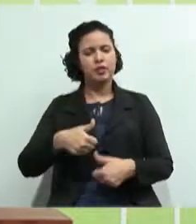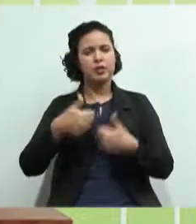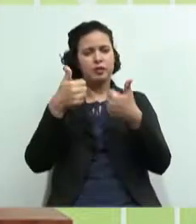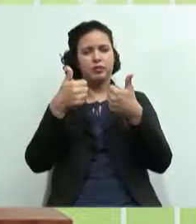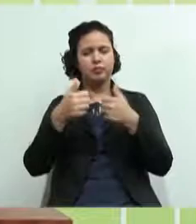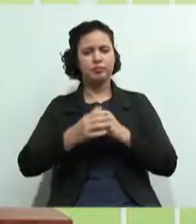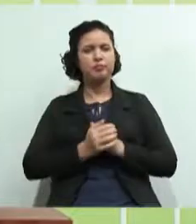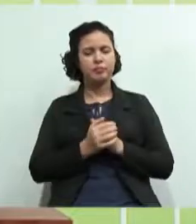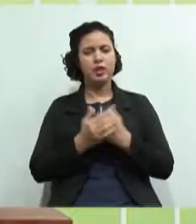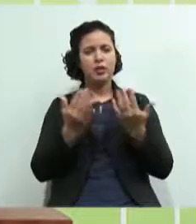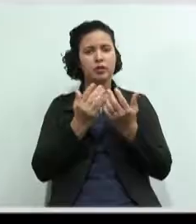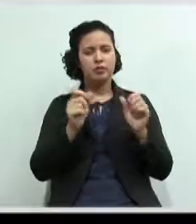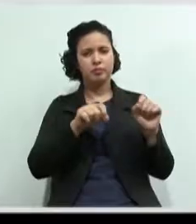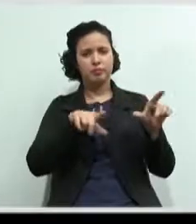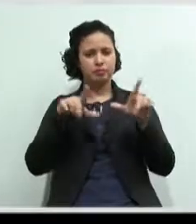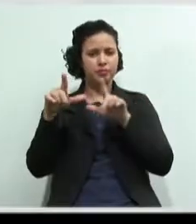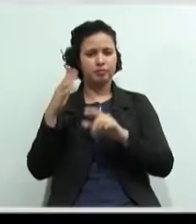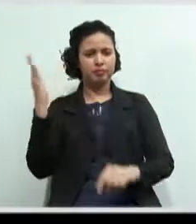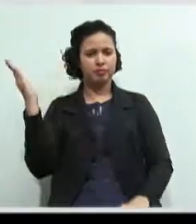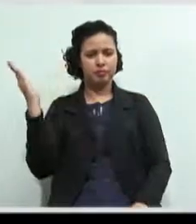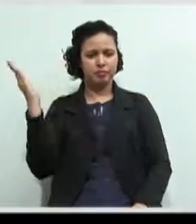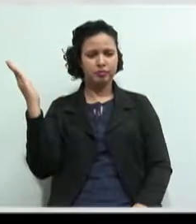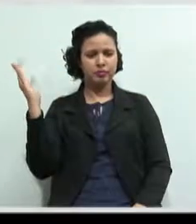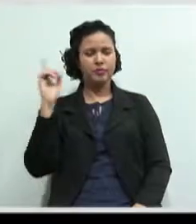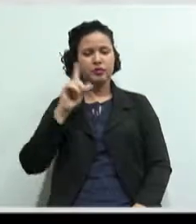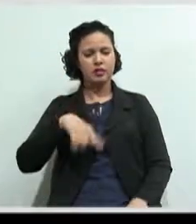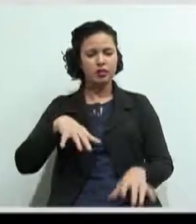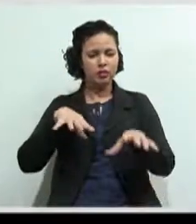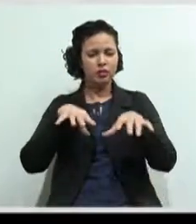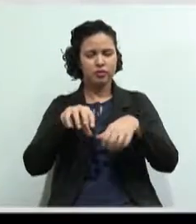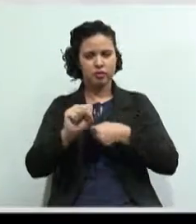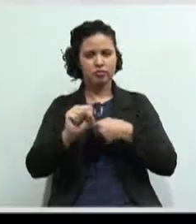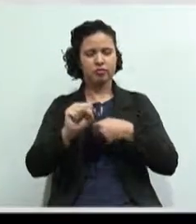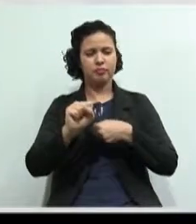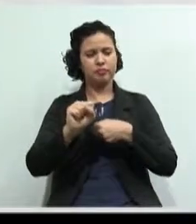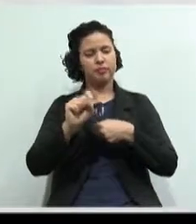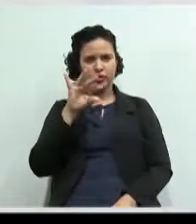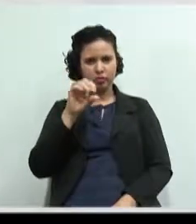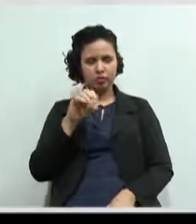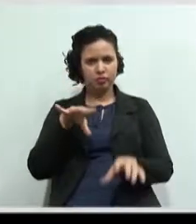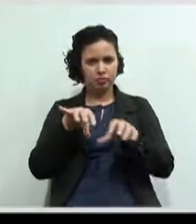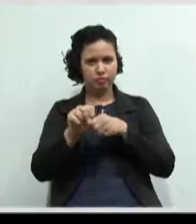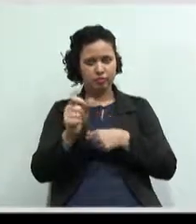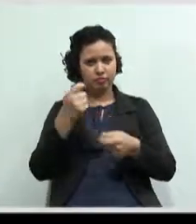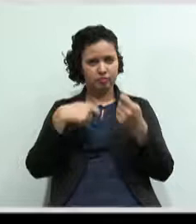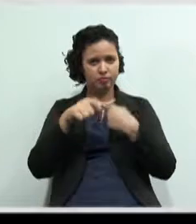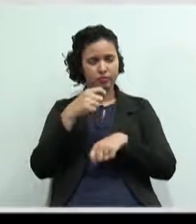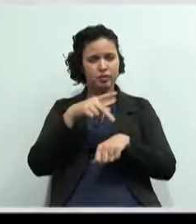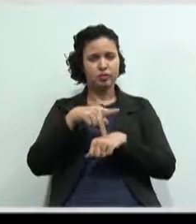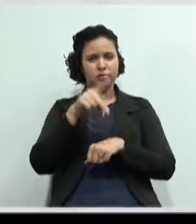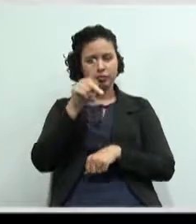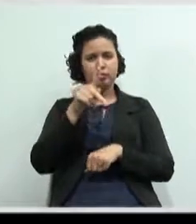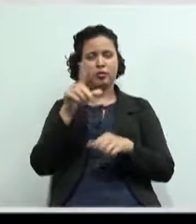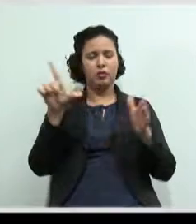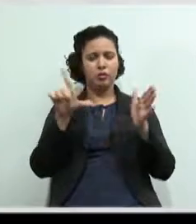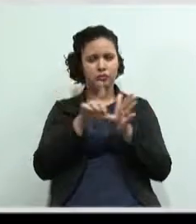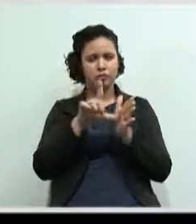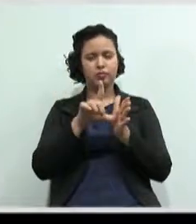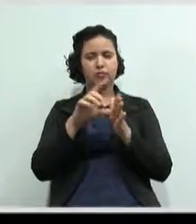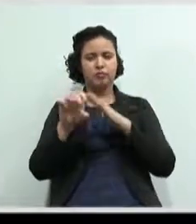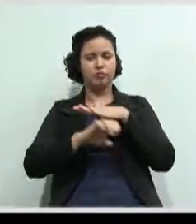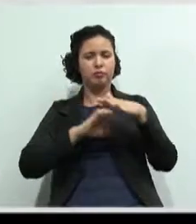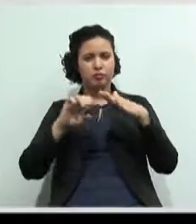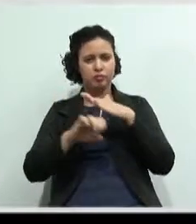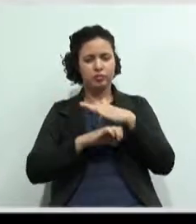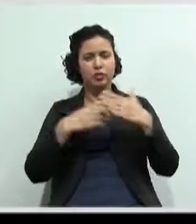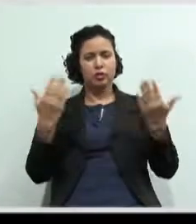colocar aí na tela que eu quero te falar quem eu sou. Sou o professor Alberto, sou formado em administração, fiz uma pós-graduação em logística empresarial.